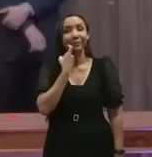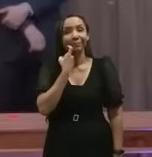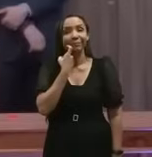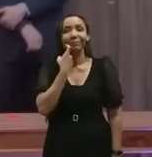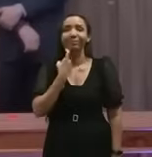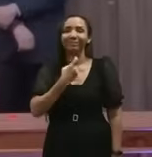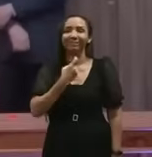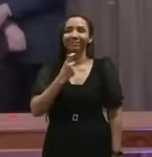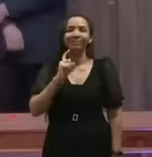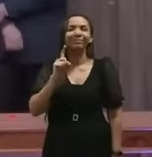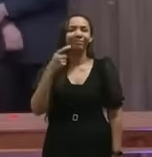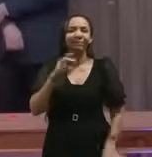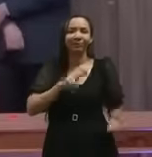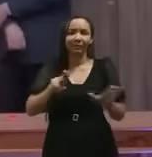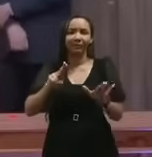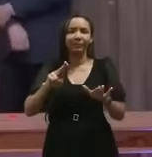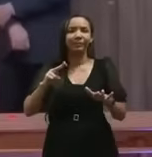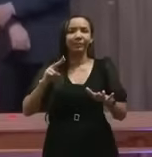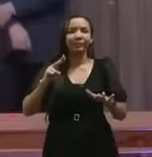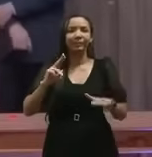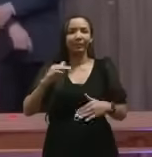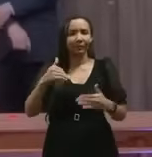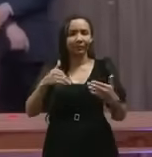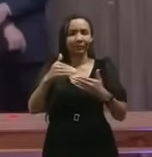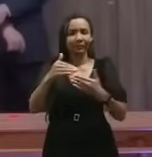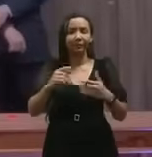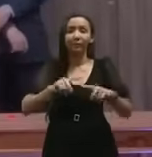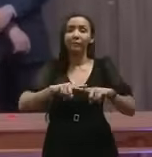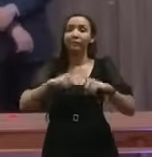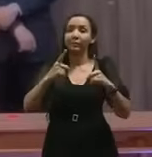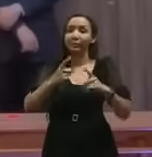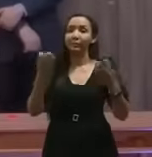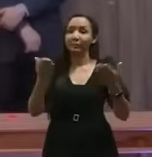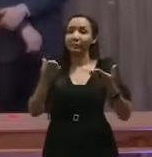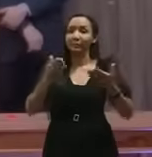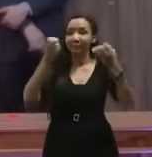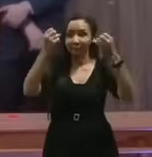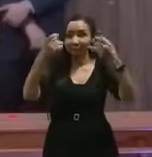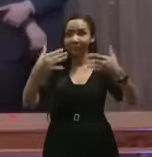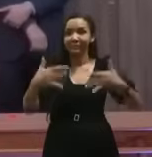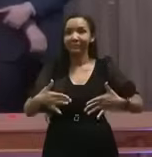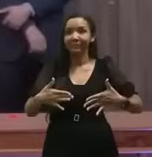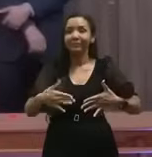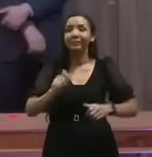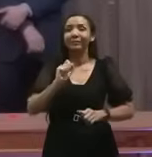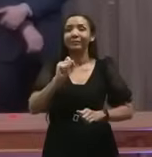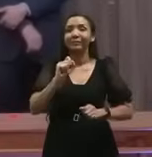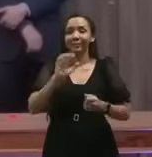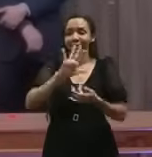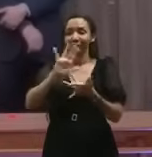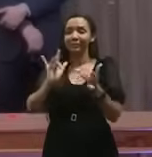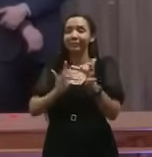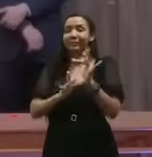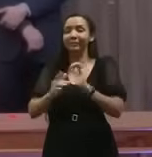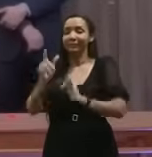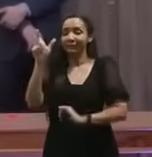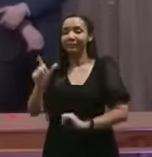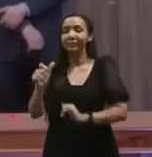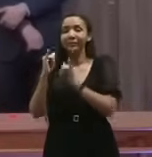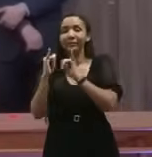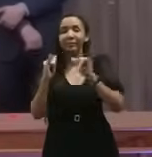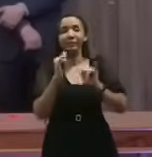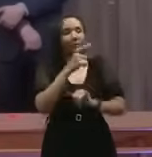não merecem vocês não creem em mim vocês não acreditam em mim agora aqui está uma